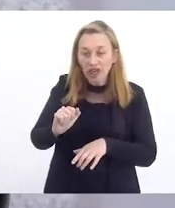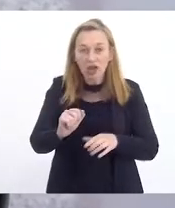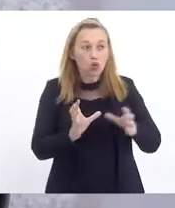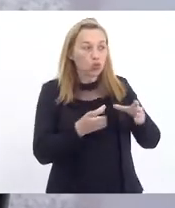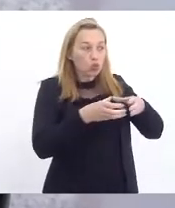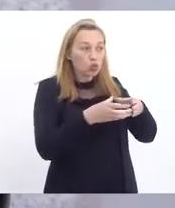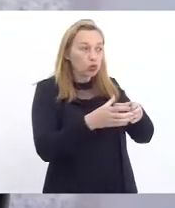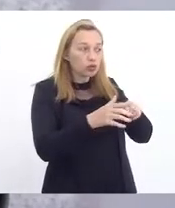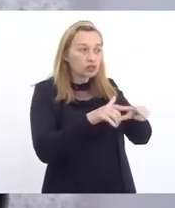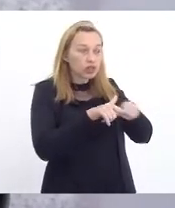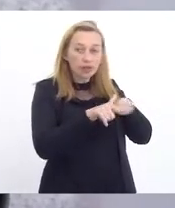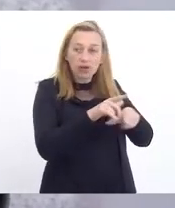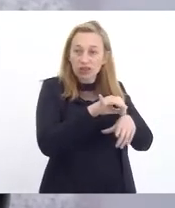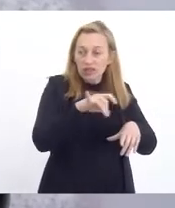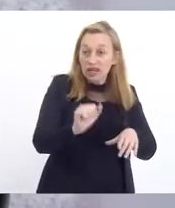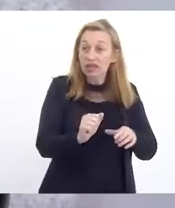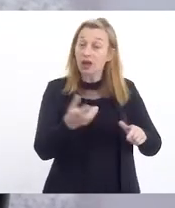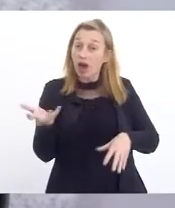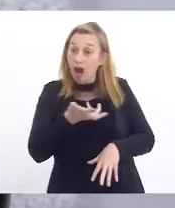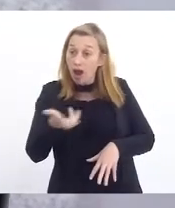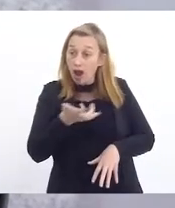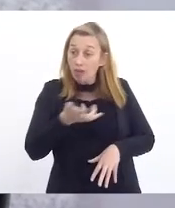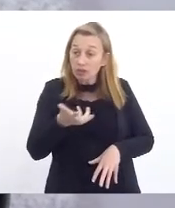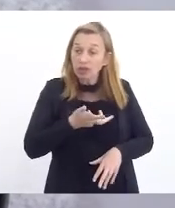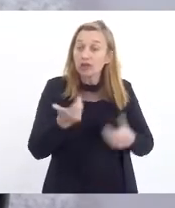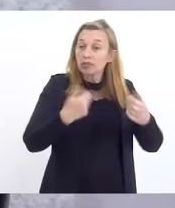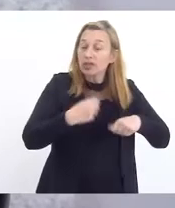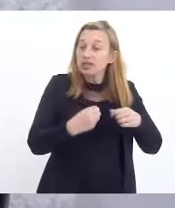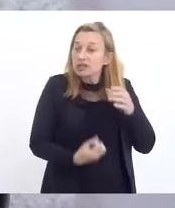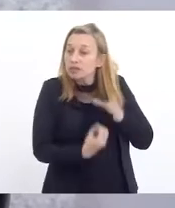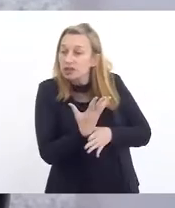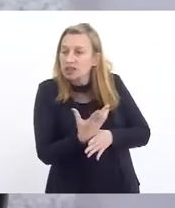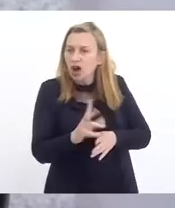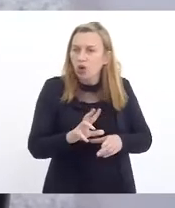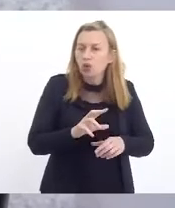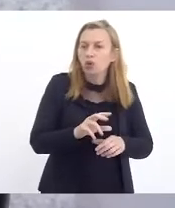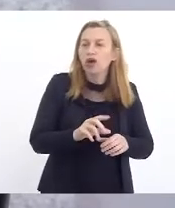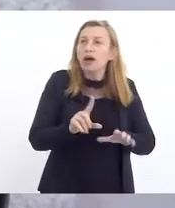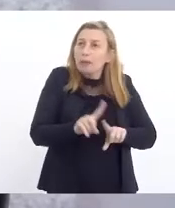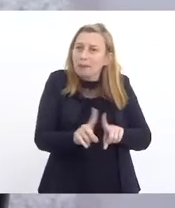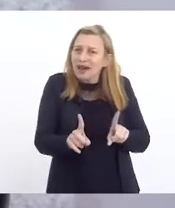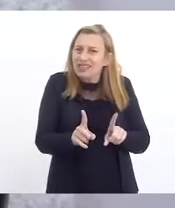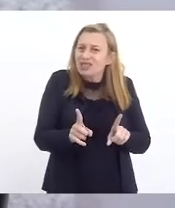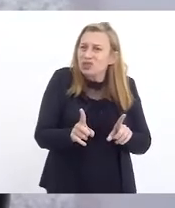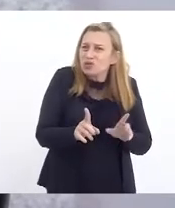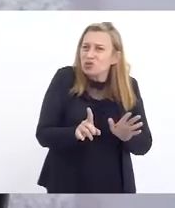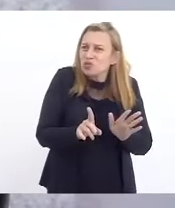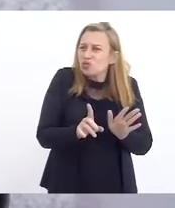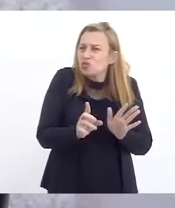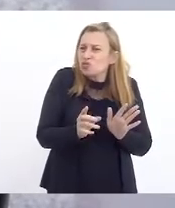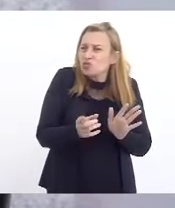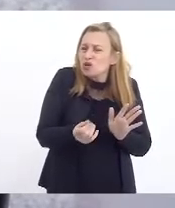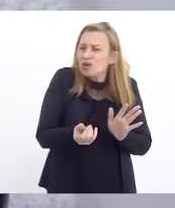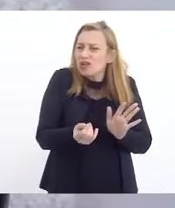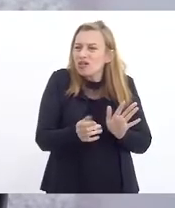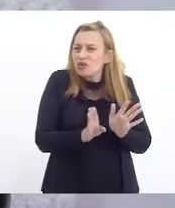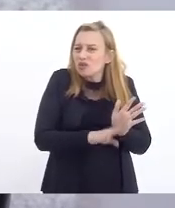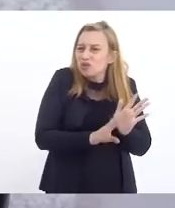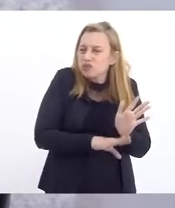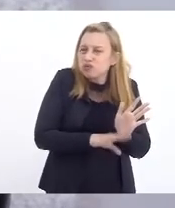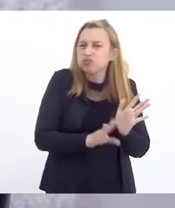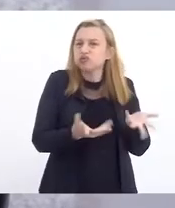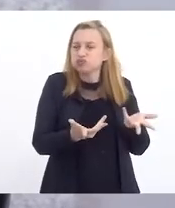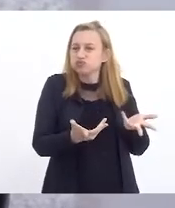SES. Tem pressa nisso, eu acho que tem que implantar esse reuso. Ah, mas é custo para a empresa. O pior custo é a externalidade